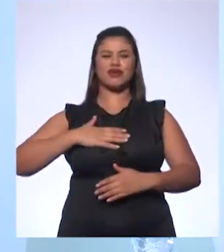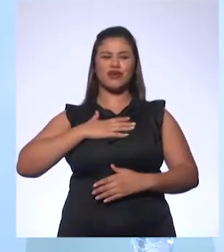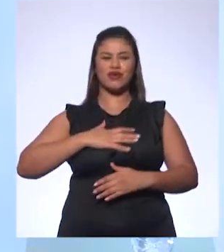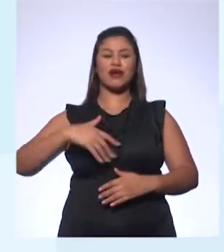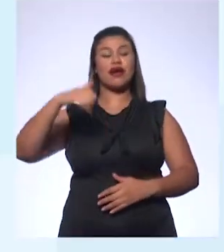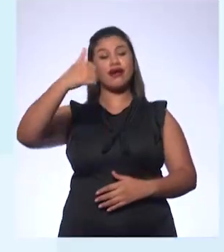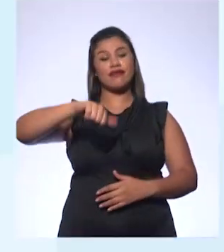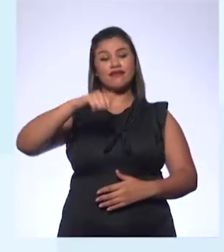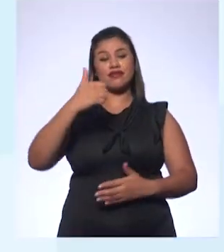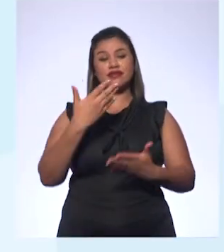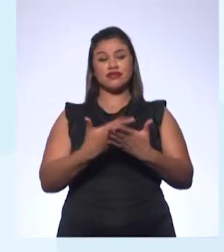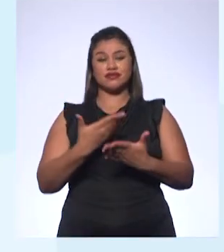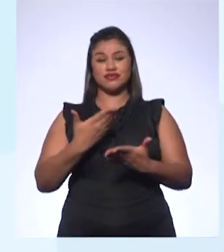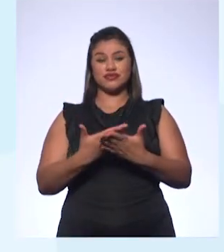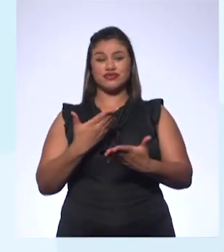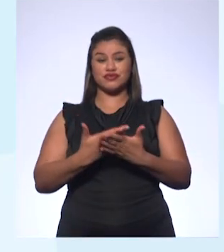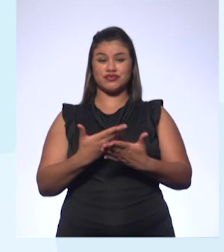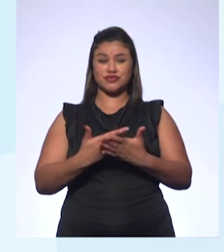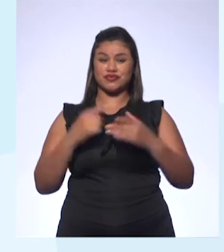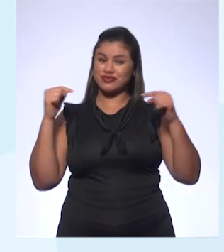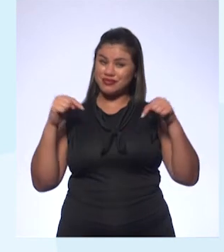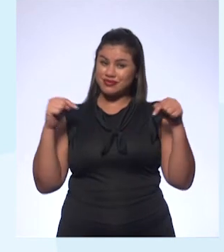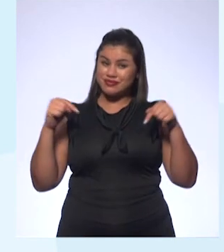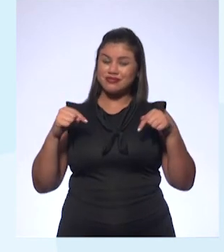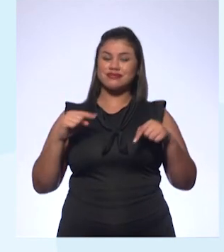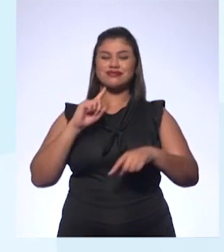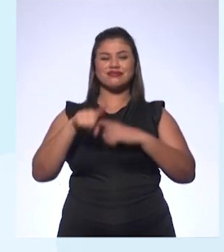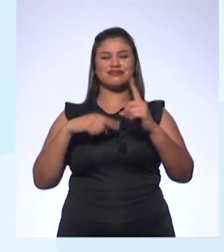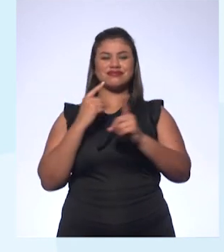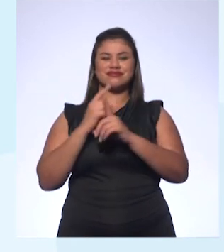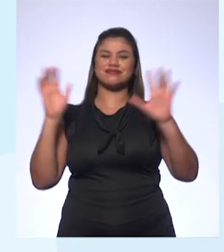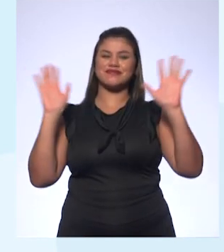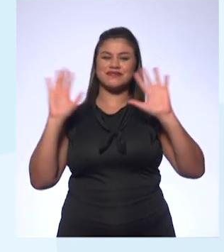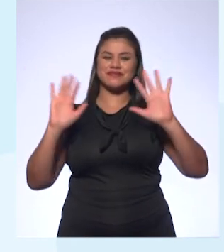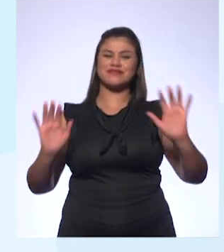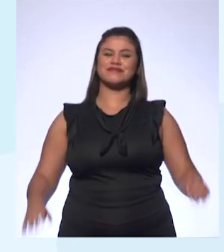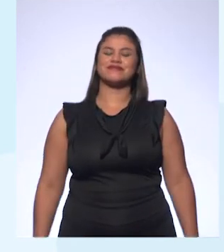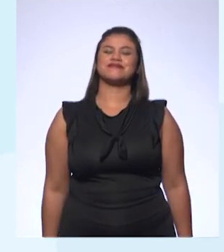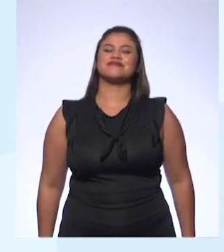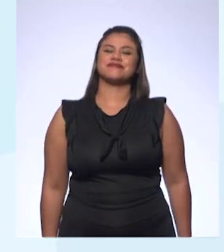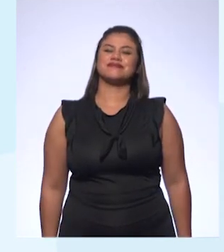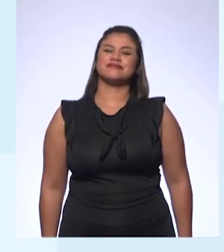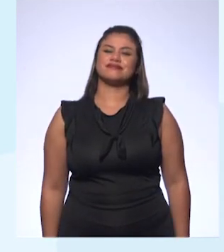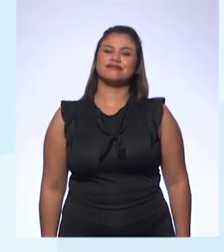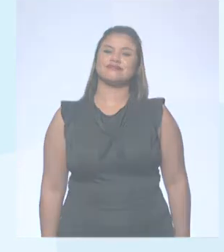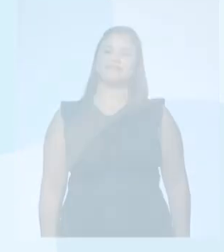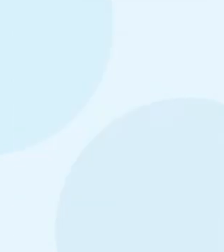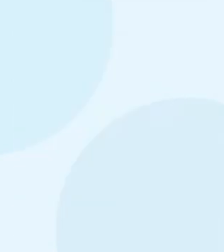Avalie as nossas aulas, avalie essa aula e até a próxima, gente. Tchau, tchau.